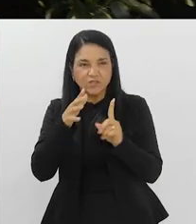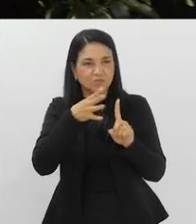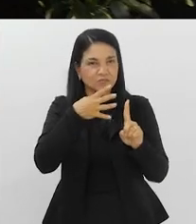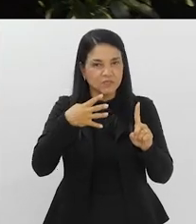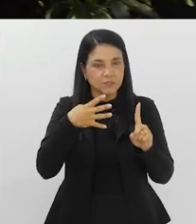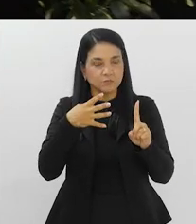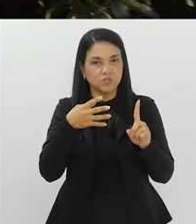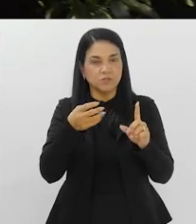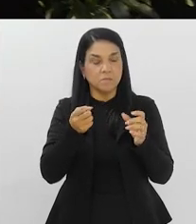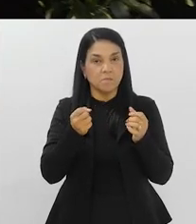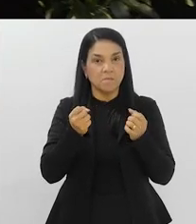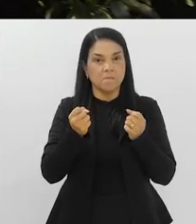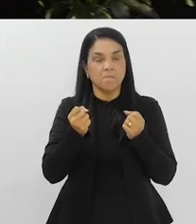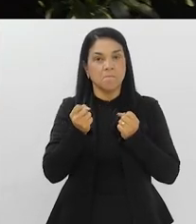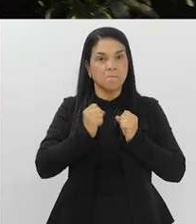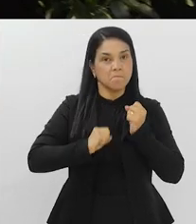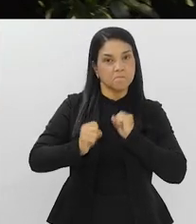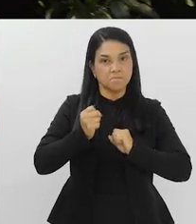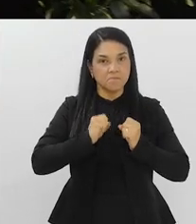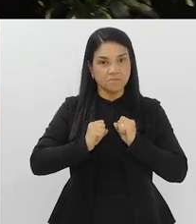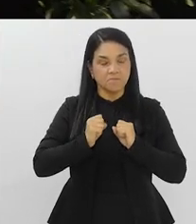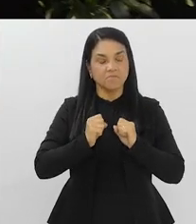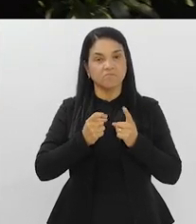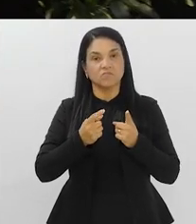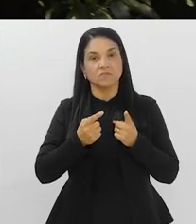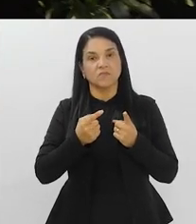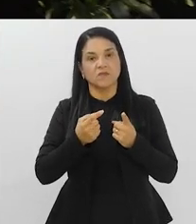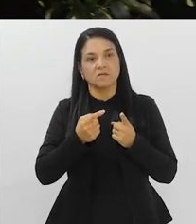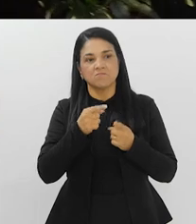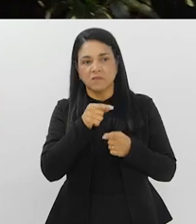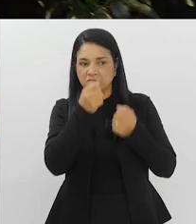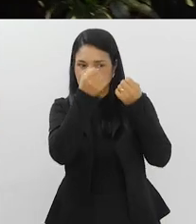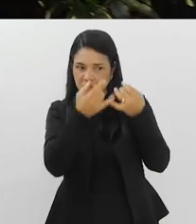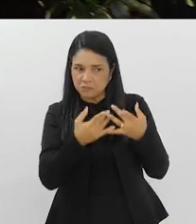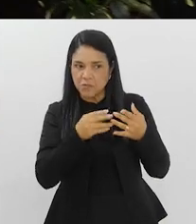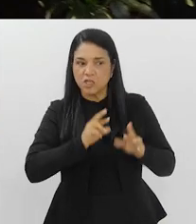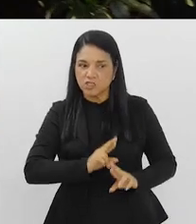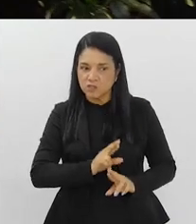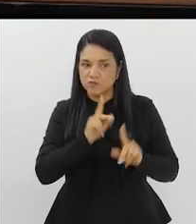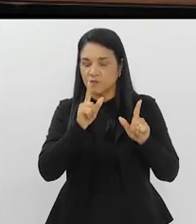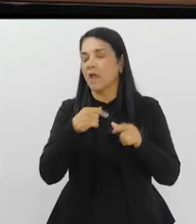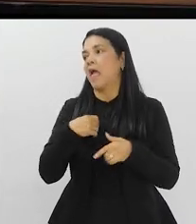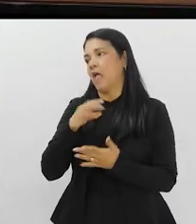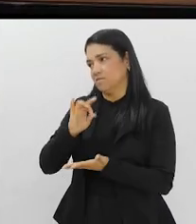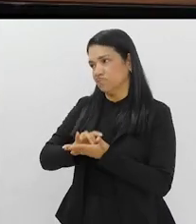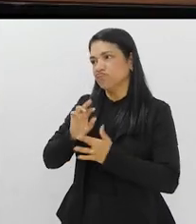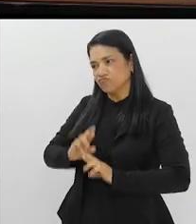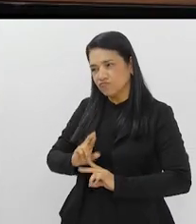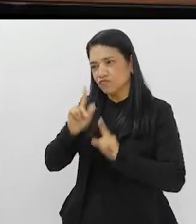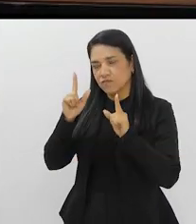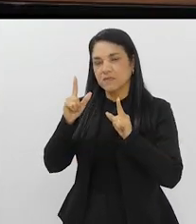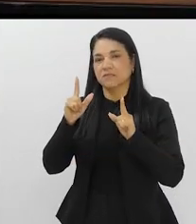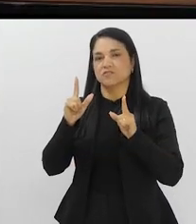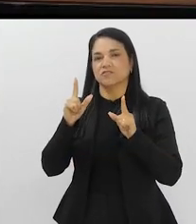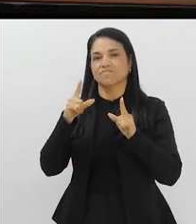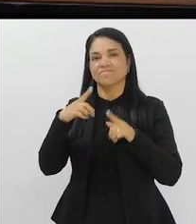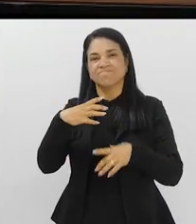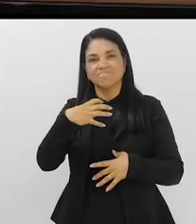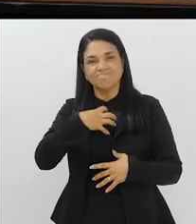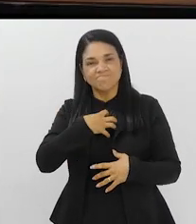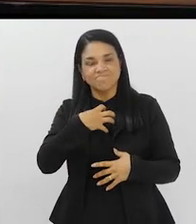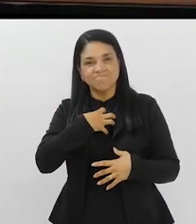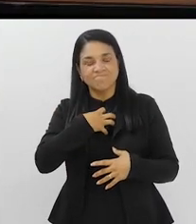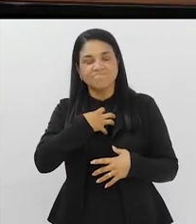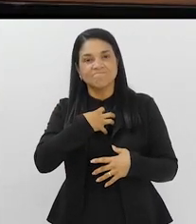uma síndrome de pânico, né? Uma ansiedade, mas pelo que o senhor diz aí é bastante diferente, né? É diferente, em especial porque existe